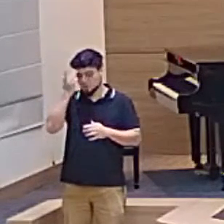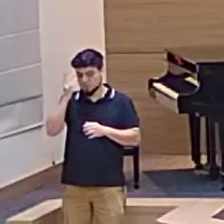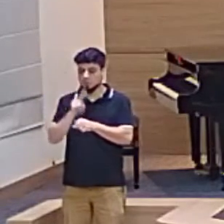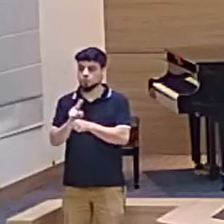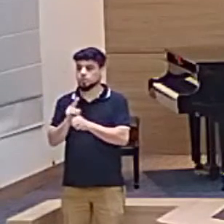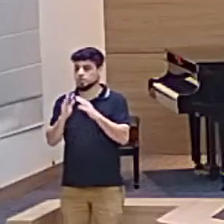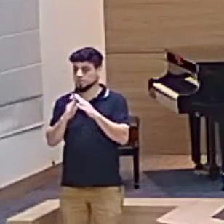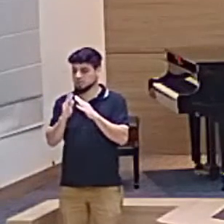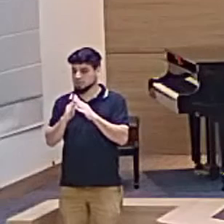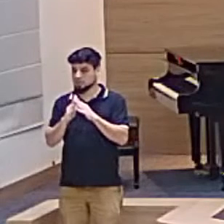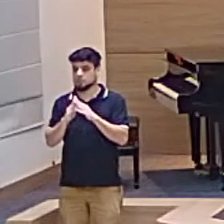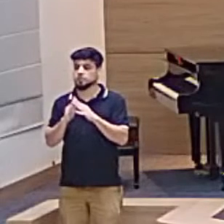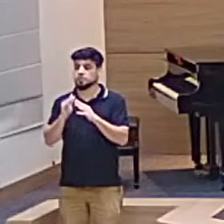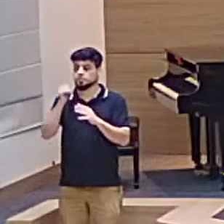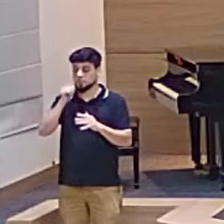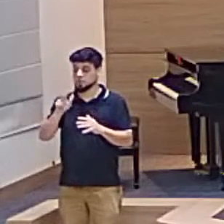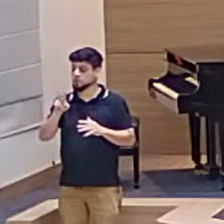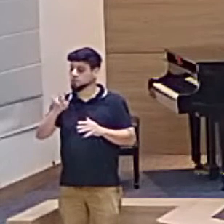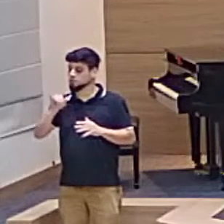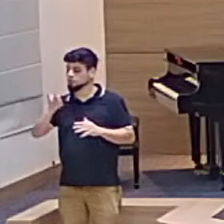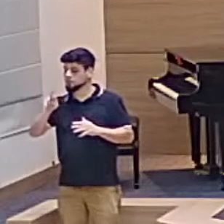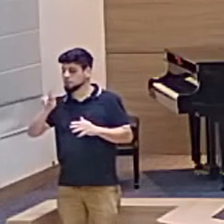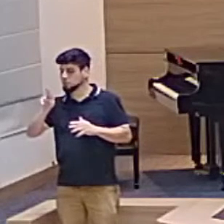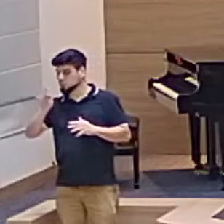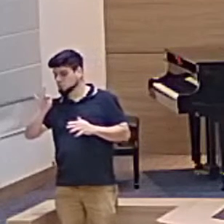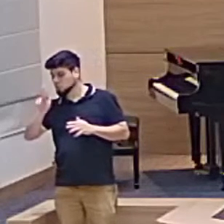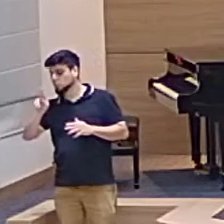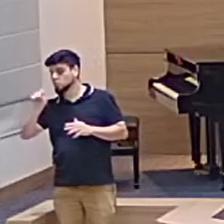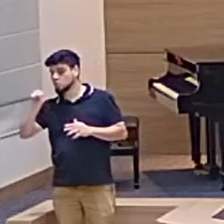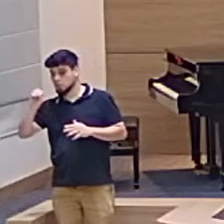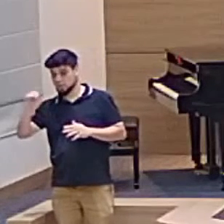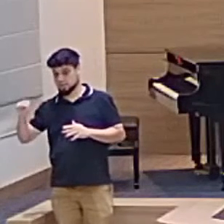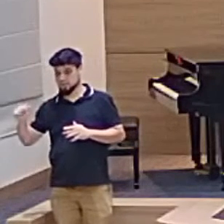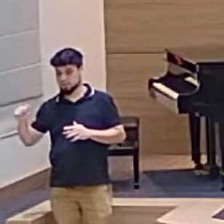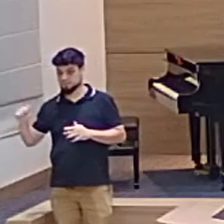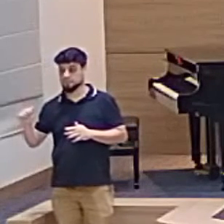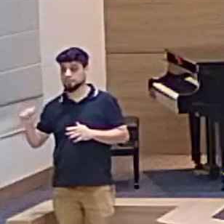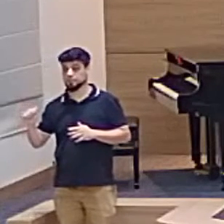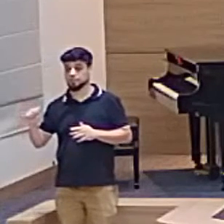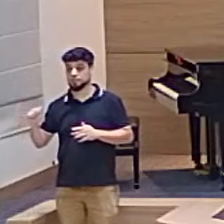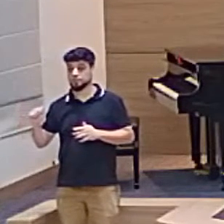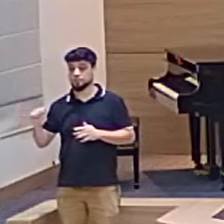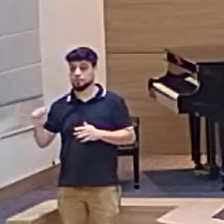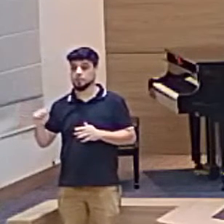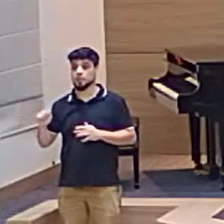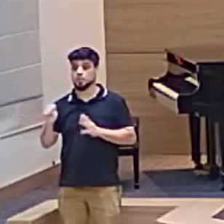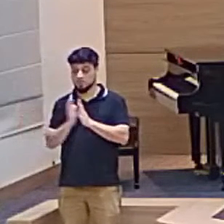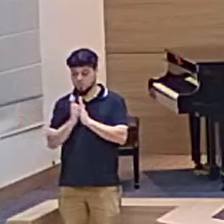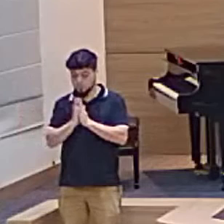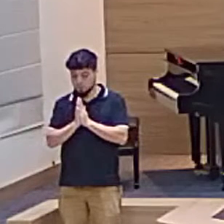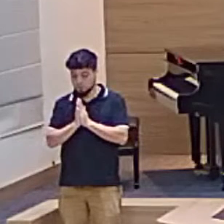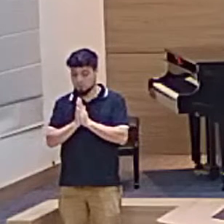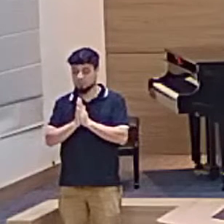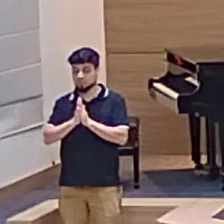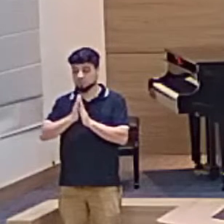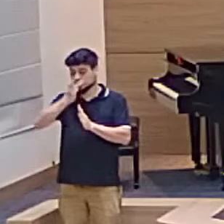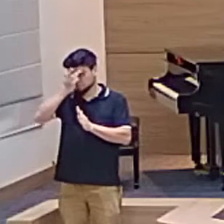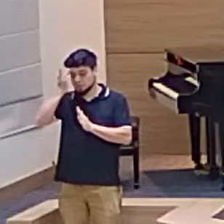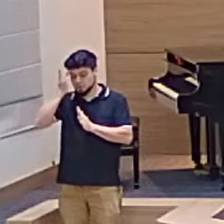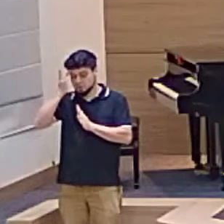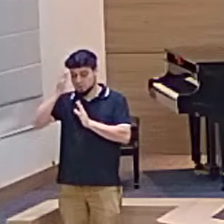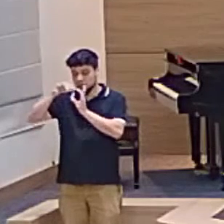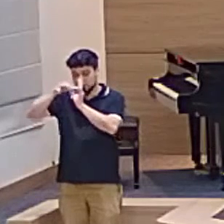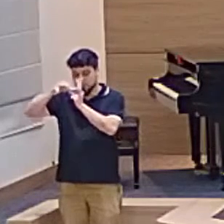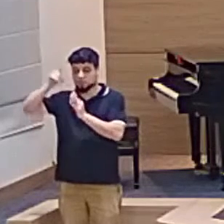mulher virtuosa Mas ore por ela para que ela seja ou tenha uma relação com Deus verdadeira